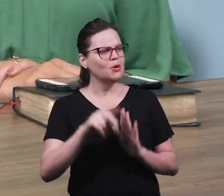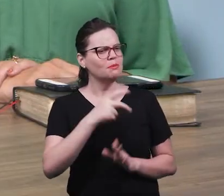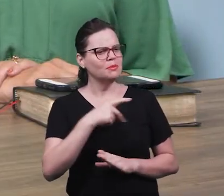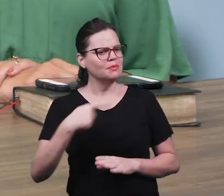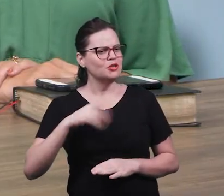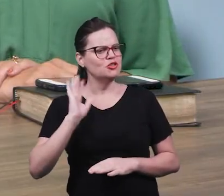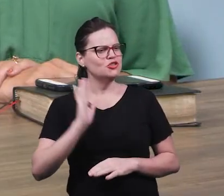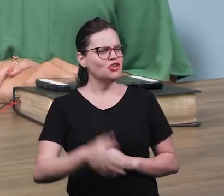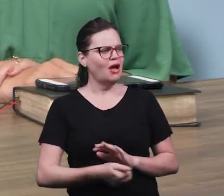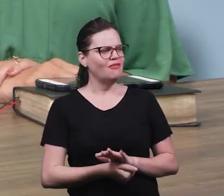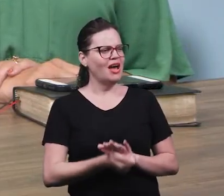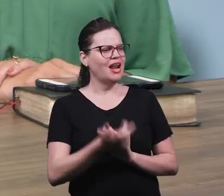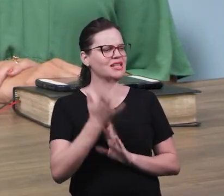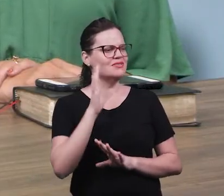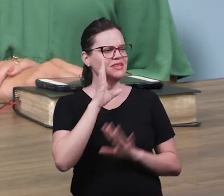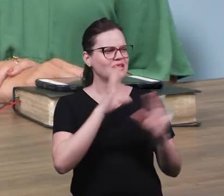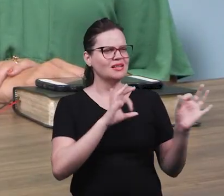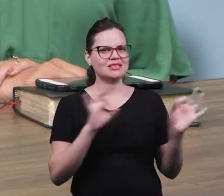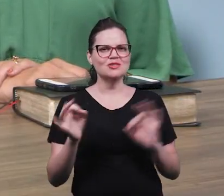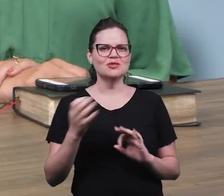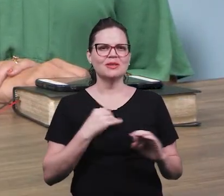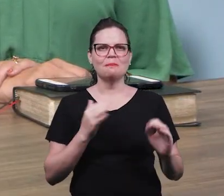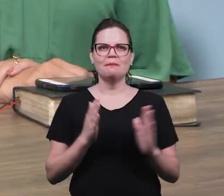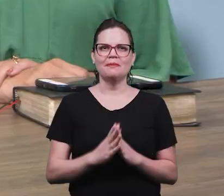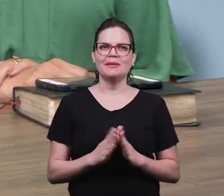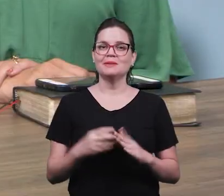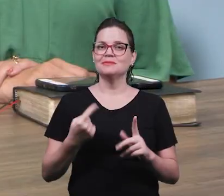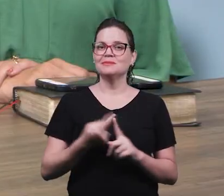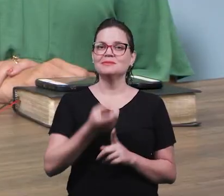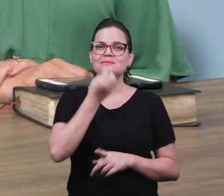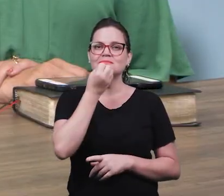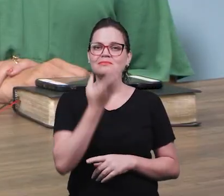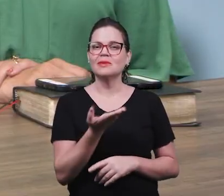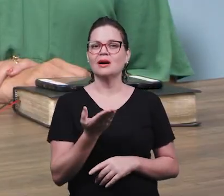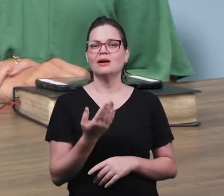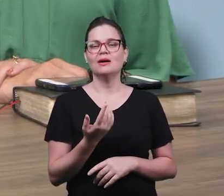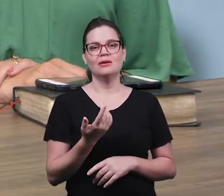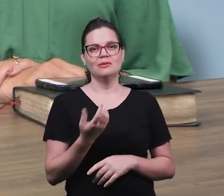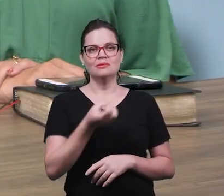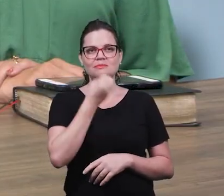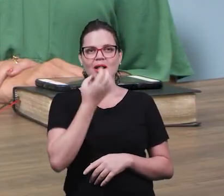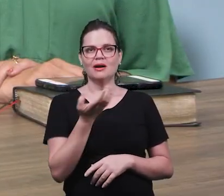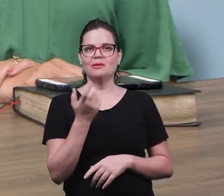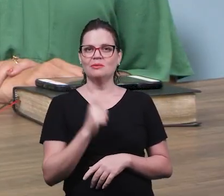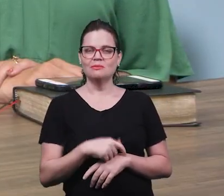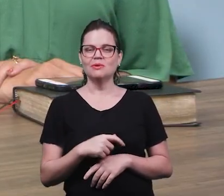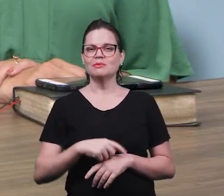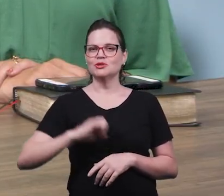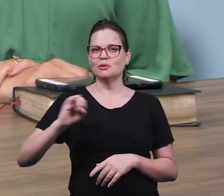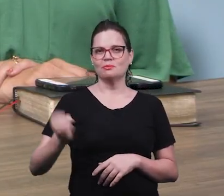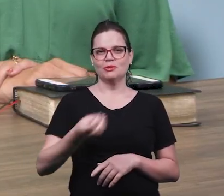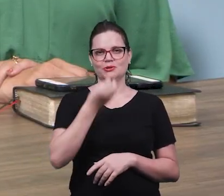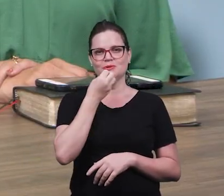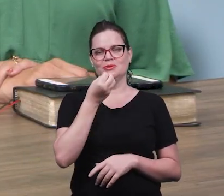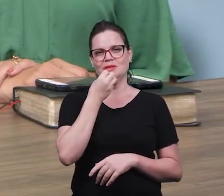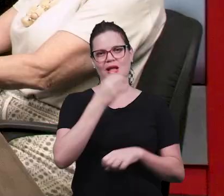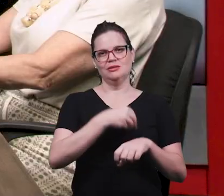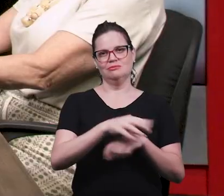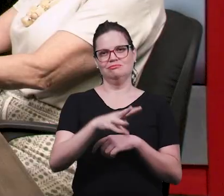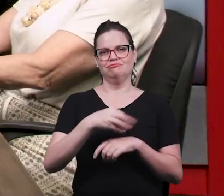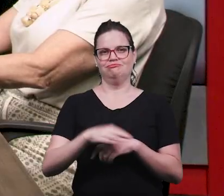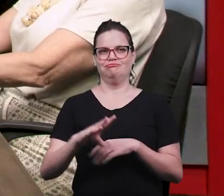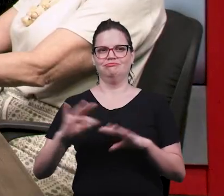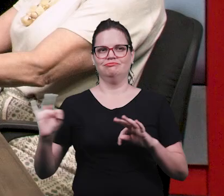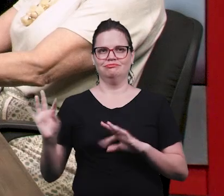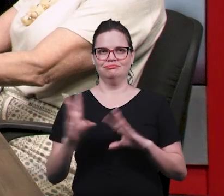nós já assistimos tantas vezes na minha casa, porque é um outro momento, né, que vocês têm a oportunidade de falar para nós. Então